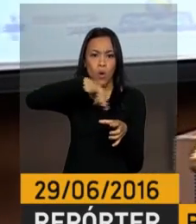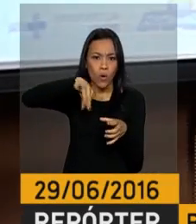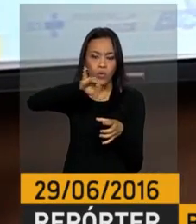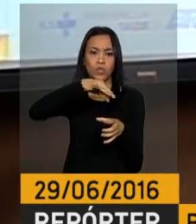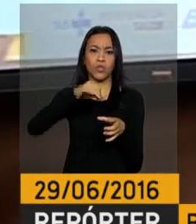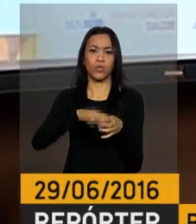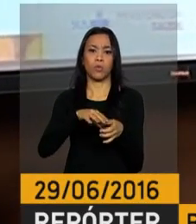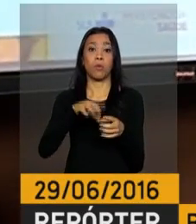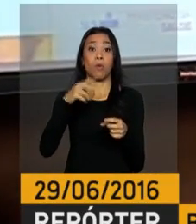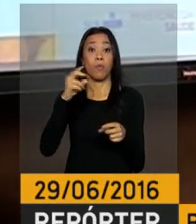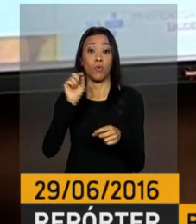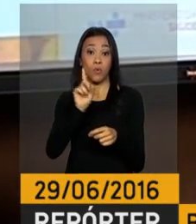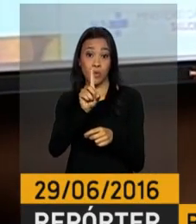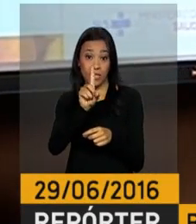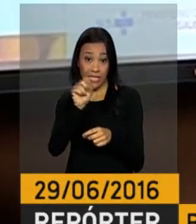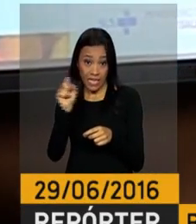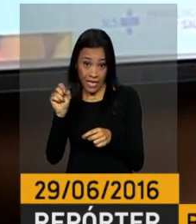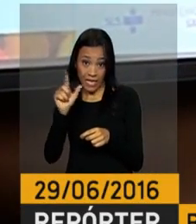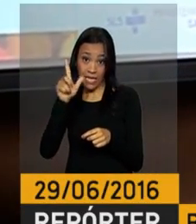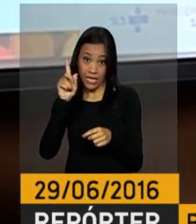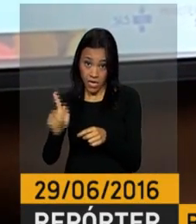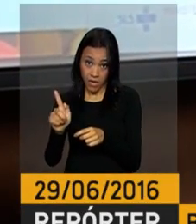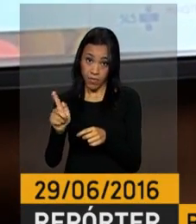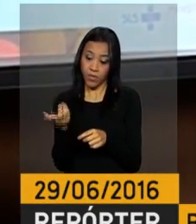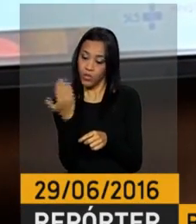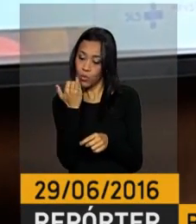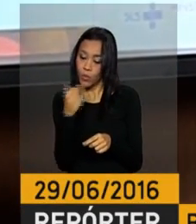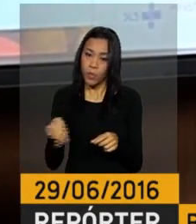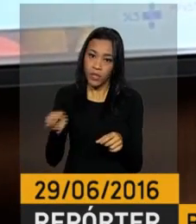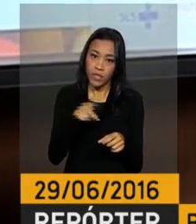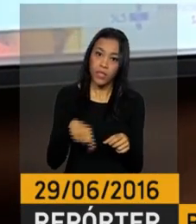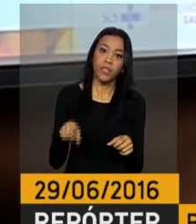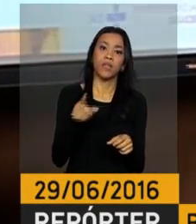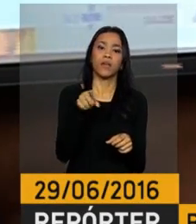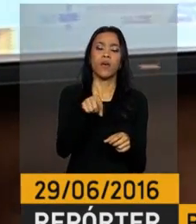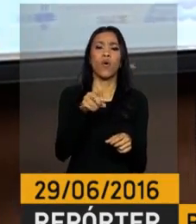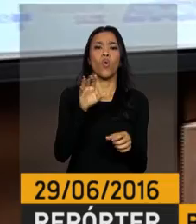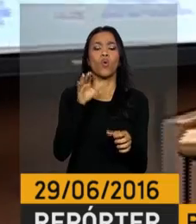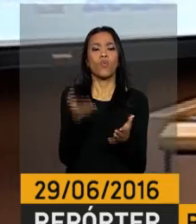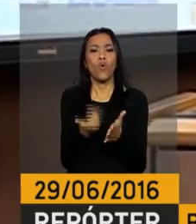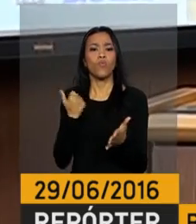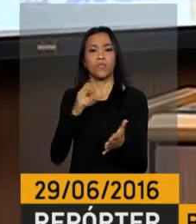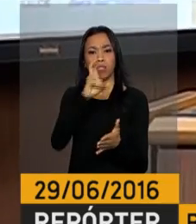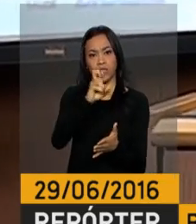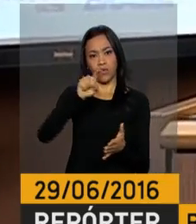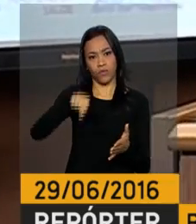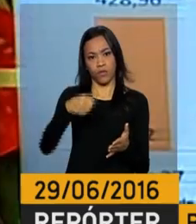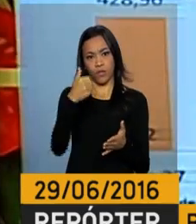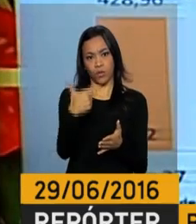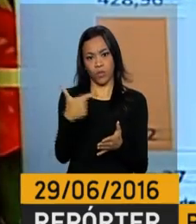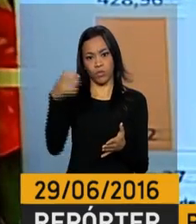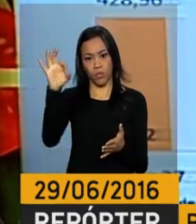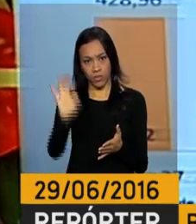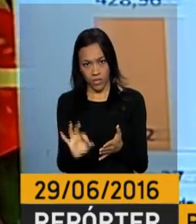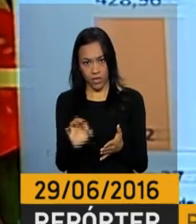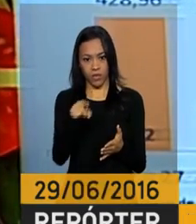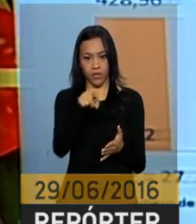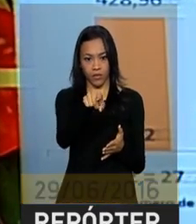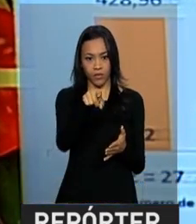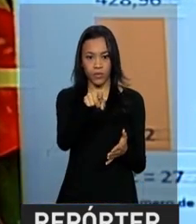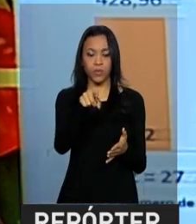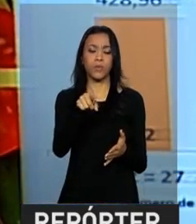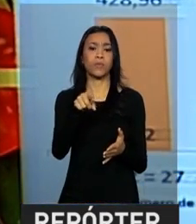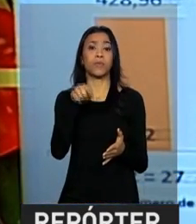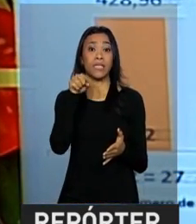por 100 g de alimentos no caso dos cereais matinais houve uma redução de 5,2 eh da concentração